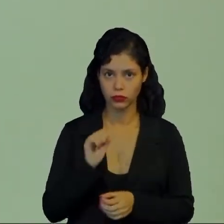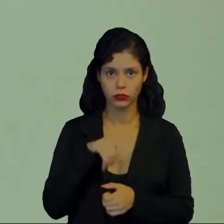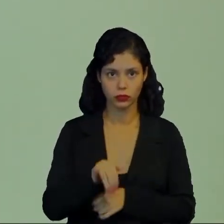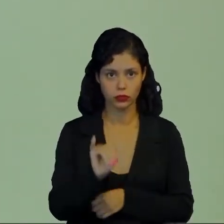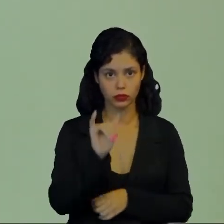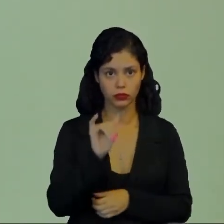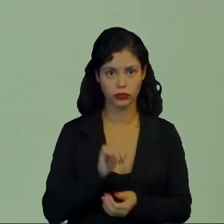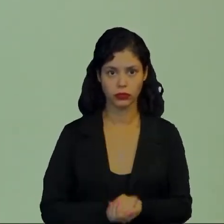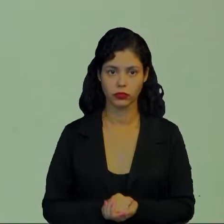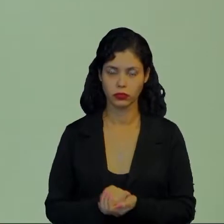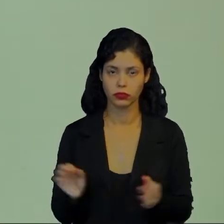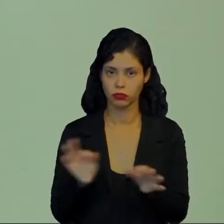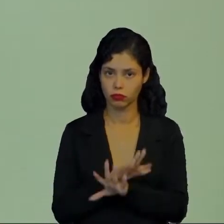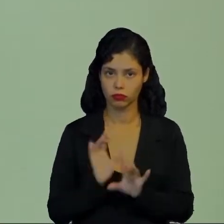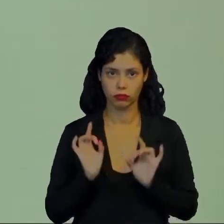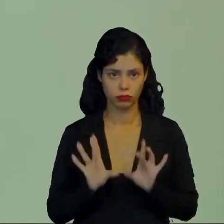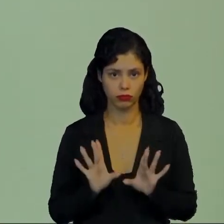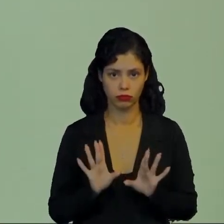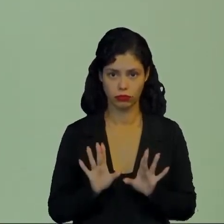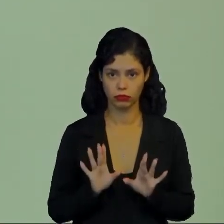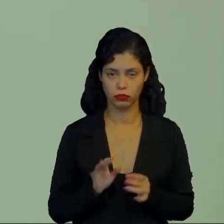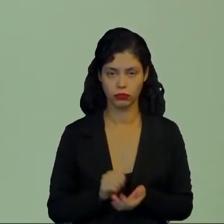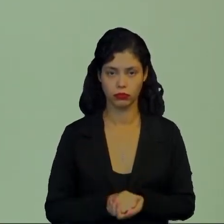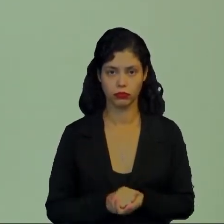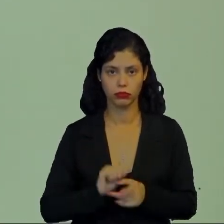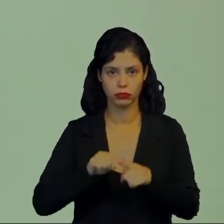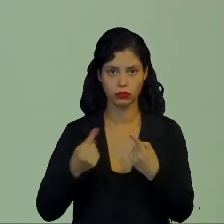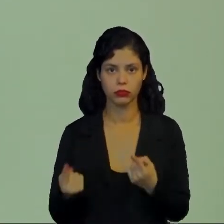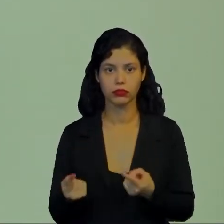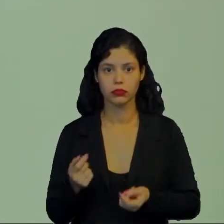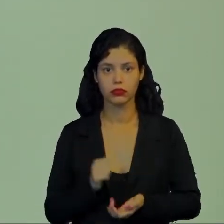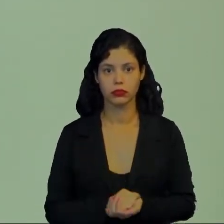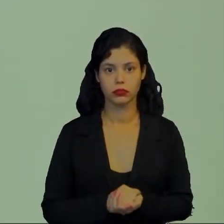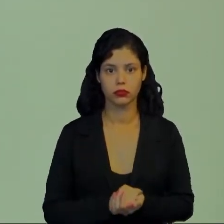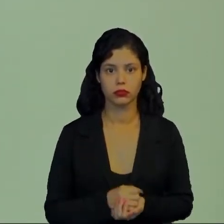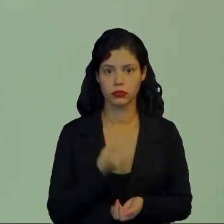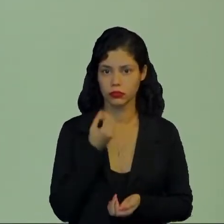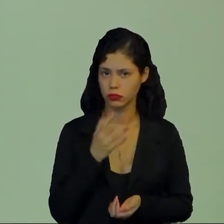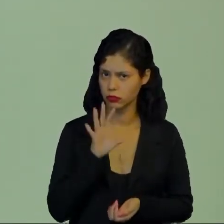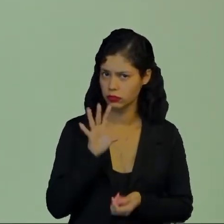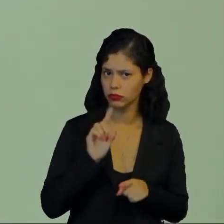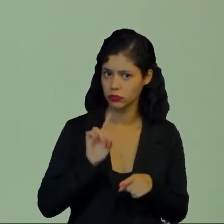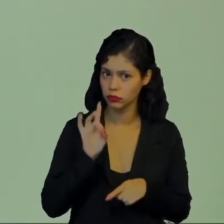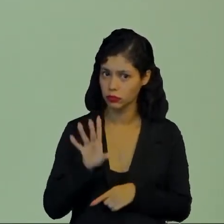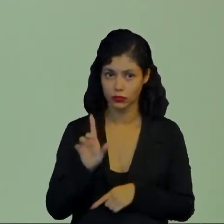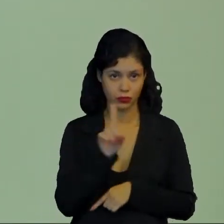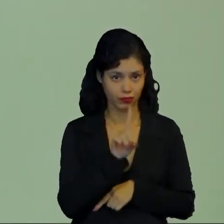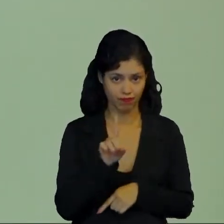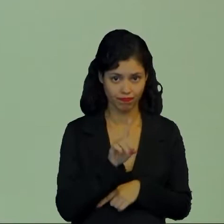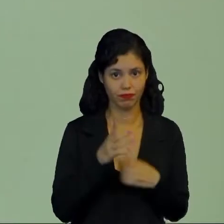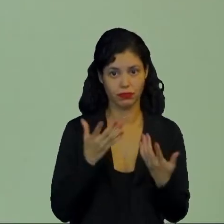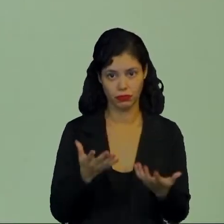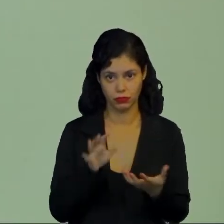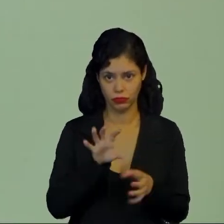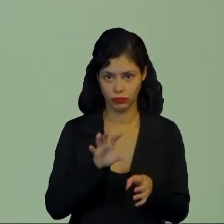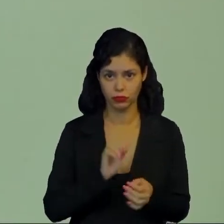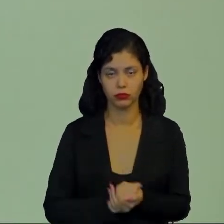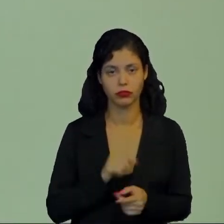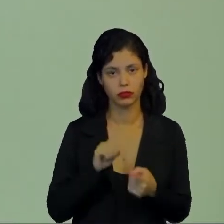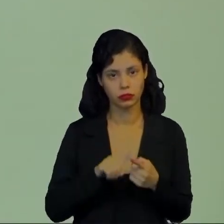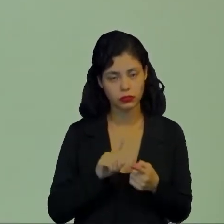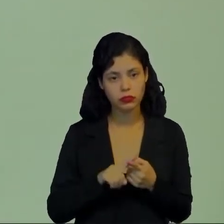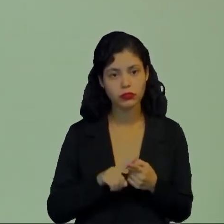do y e acabou. Mas é bem assim, só que não é bem assim, tá?